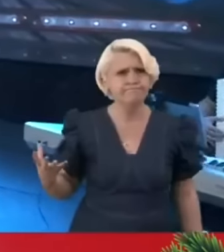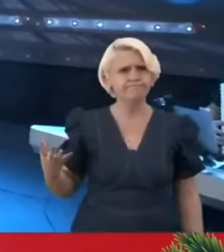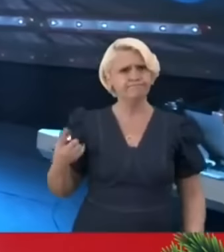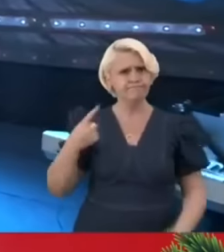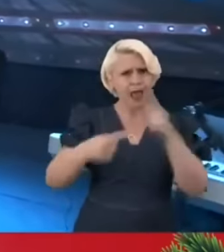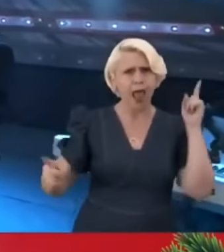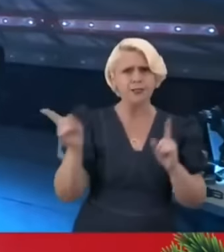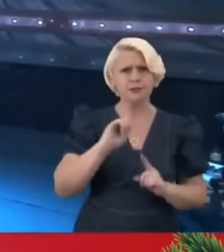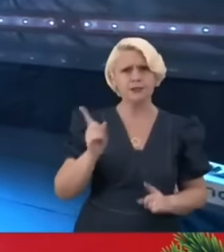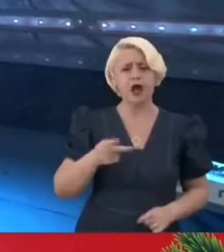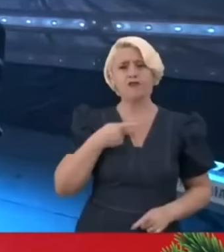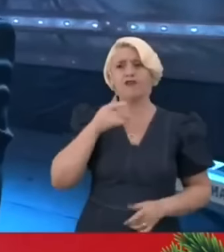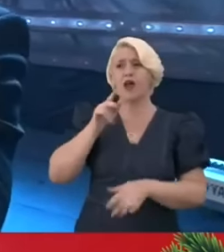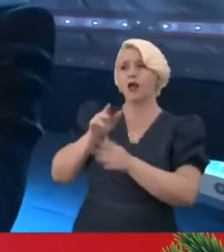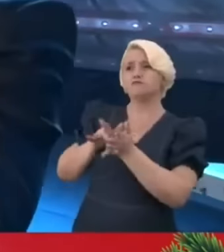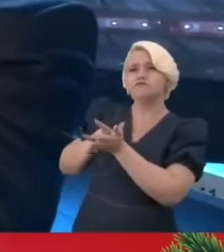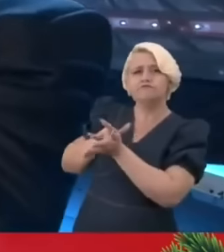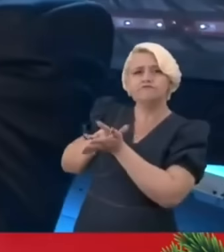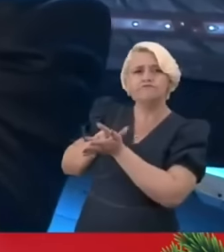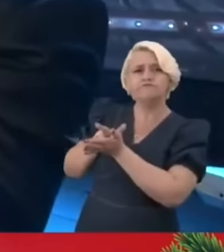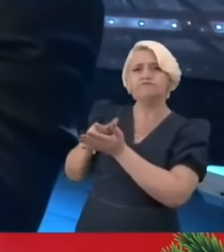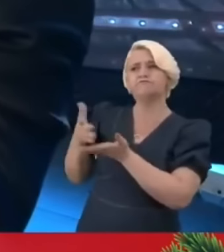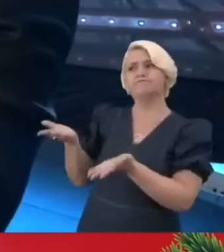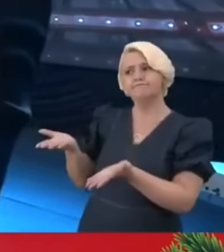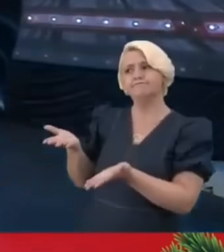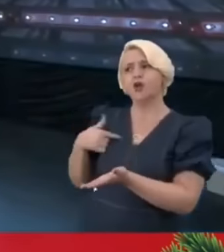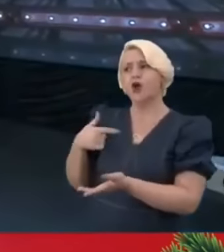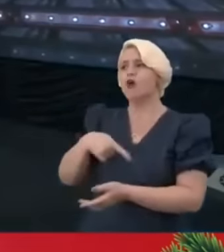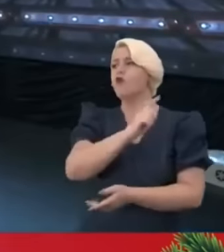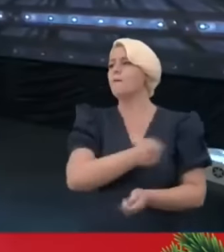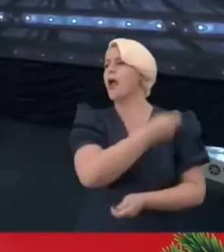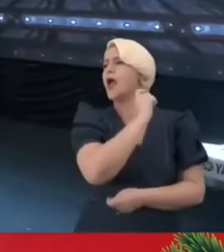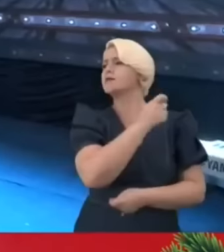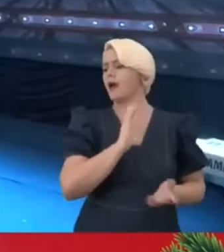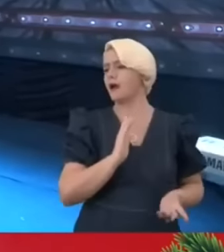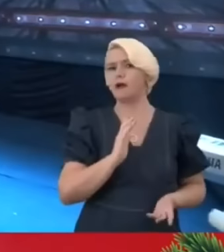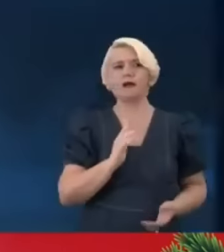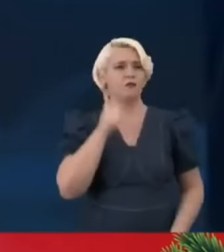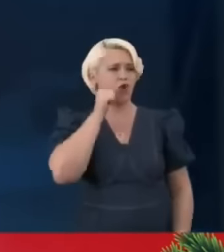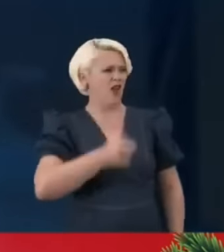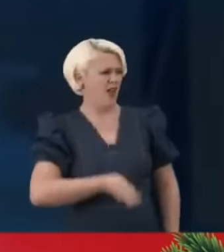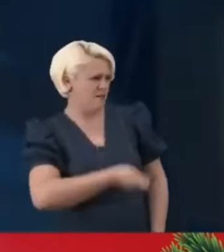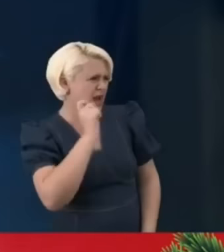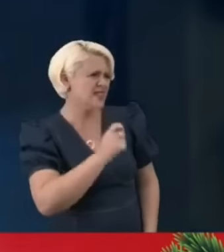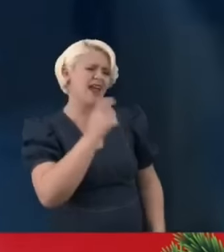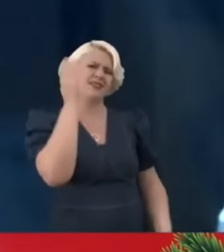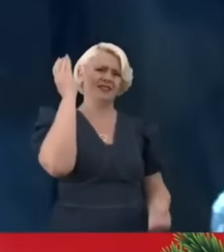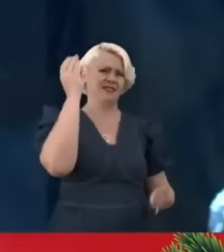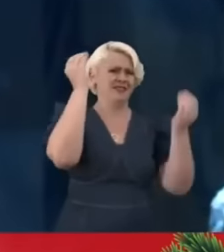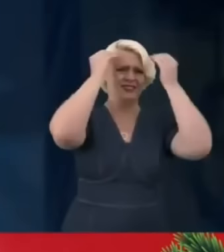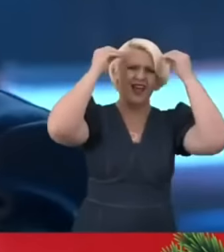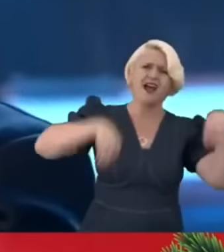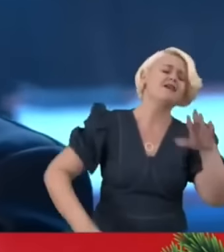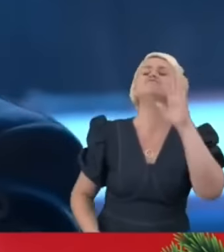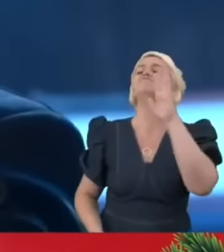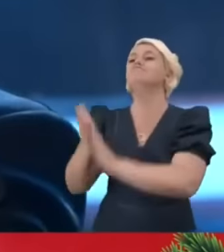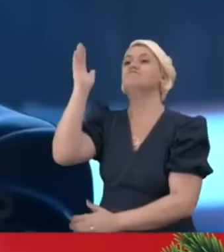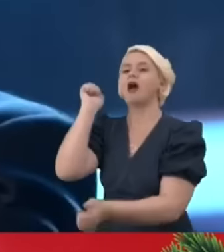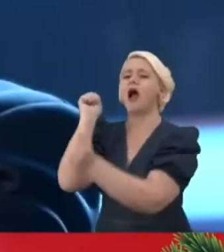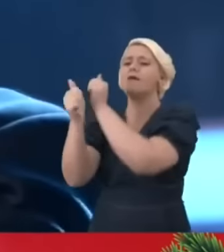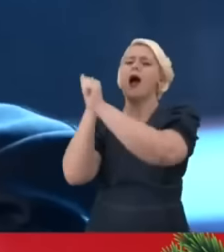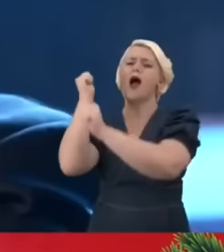O jeito que tem agora é falar pra ela que eu vou pescar que vai. Pescar de nada, vou beijar